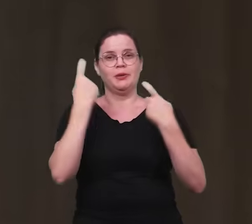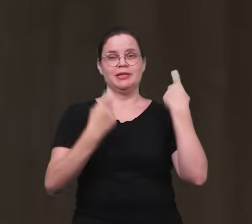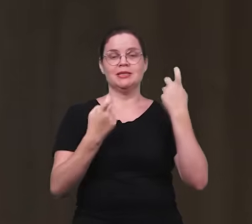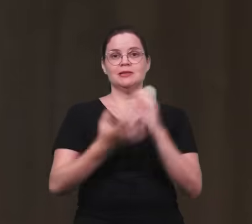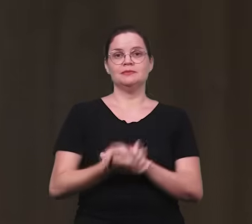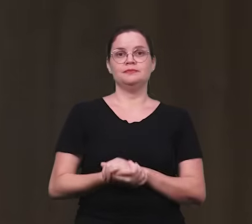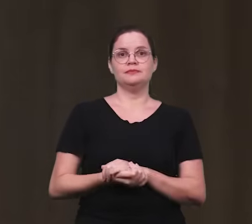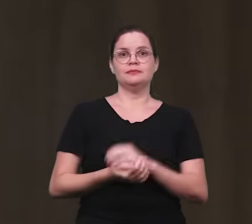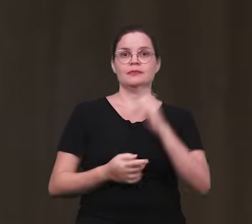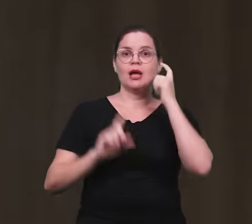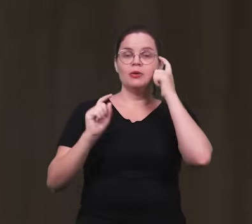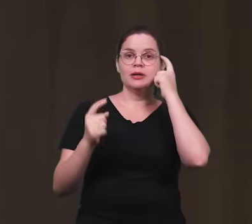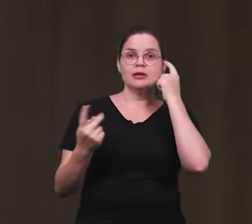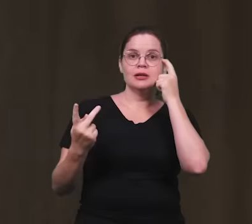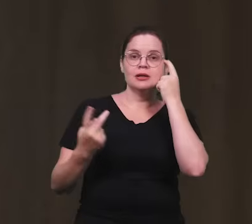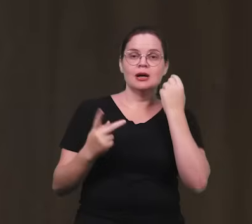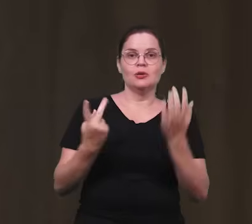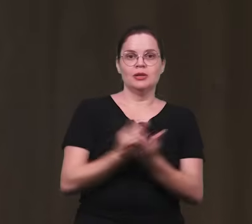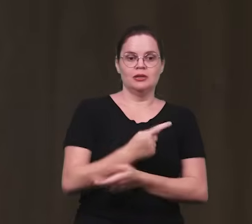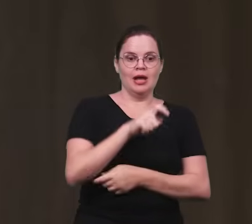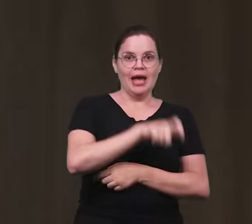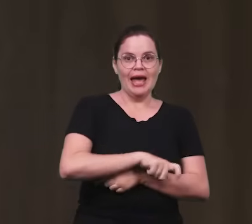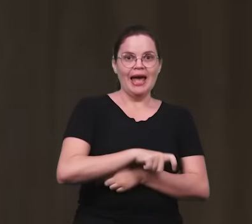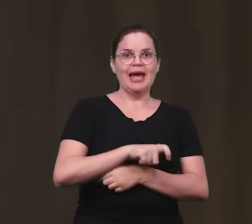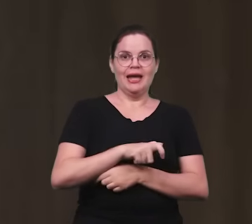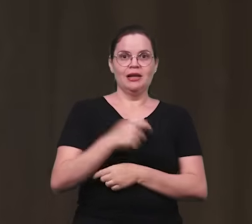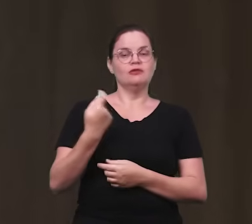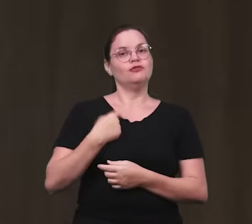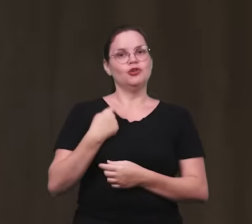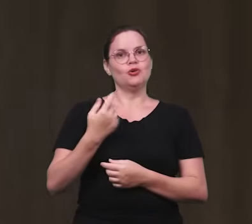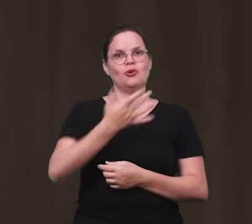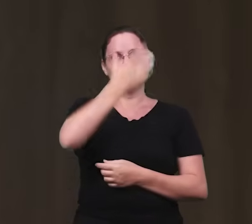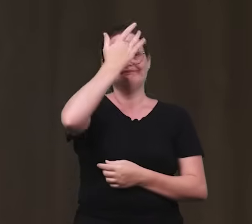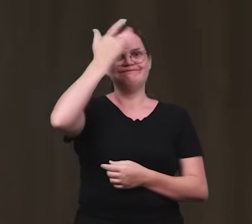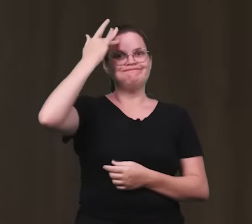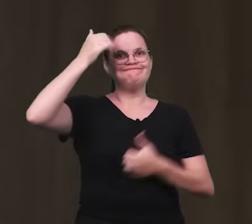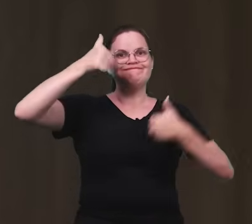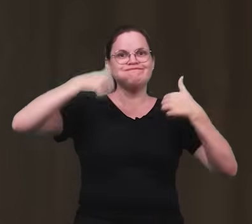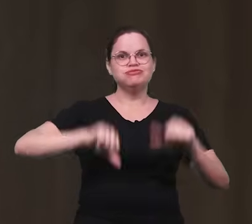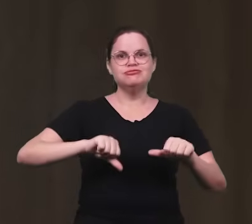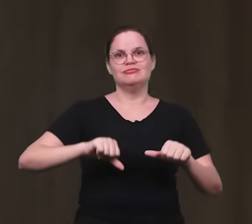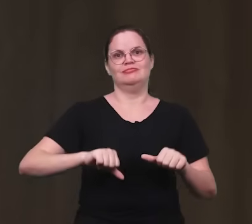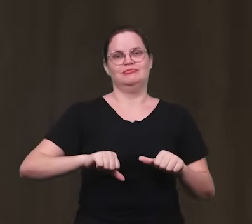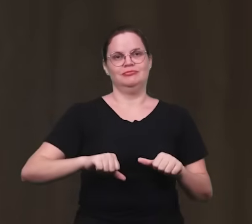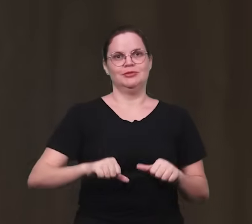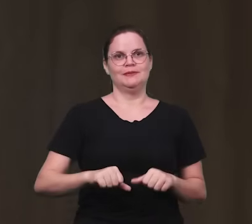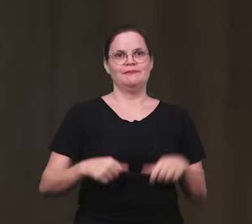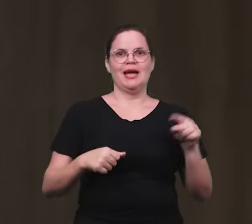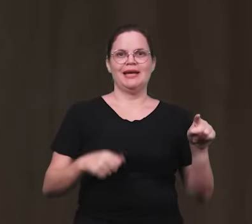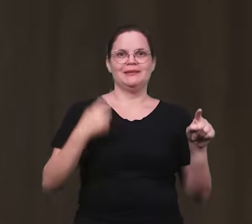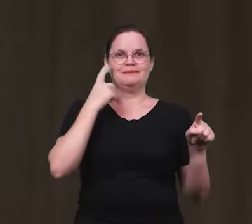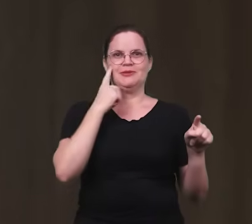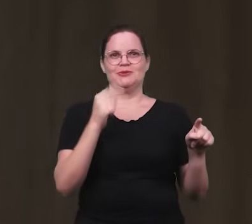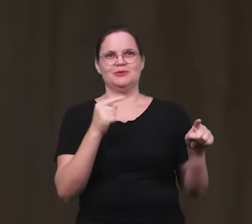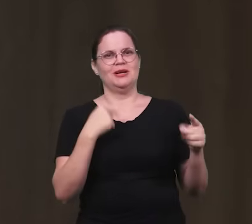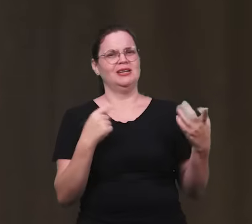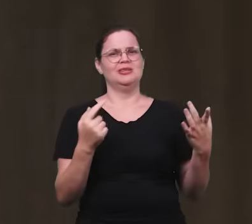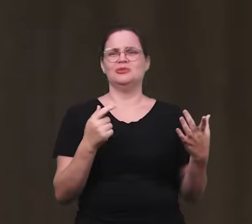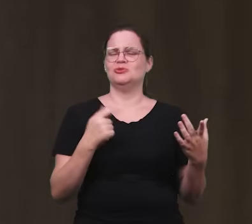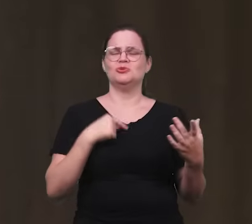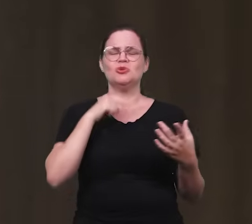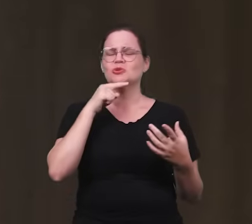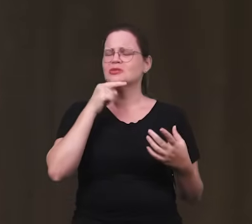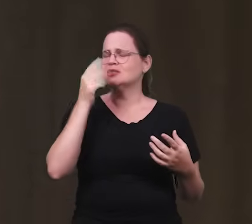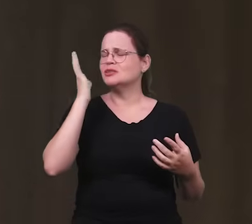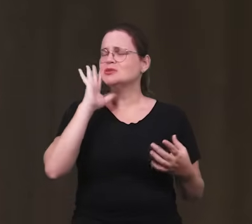acabou enfermando ela mentalmente, mesmo emocionalmente, e a princípio ela não queria aceitar, não estava entendendo muito